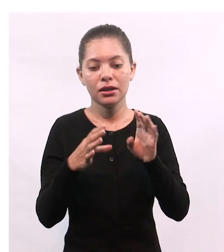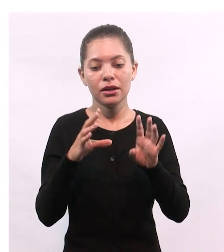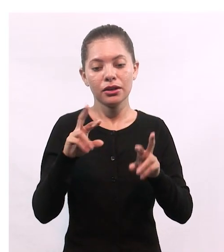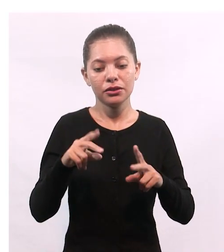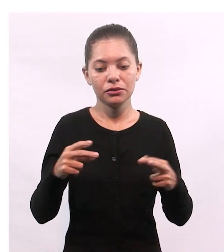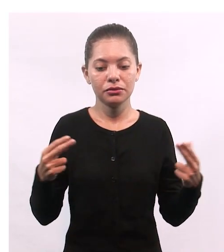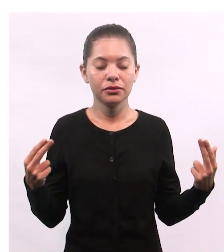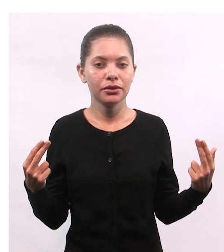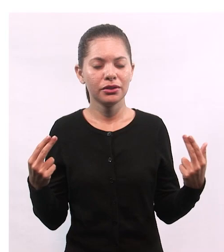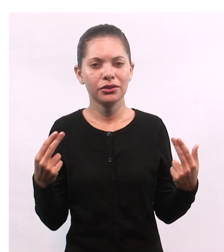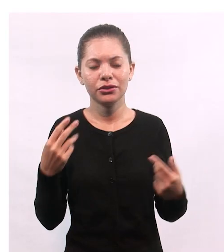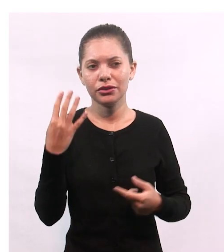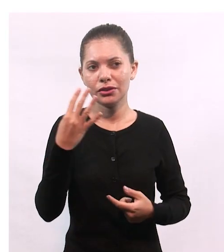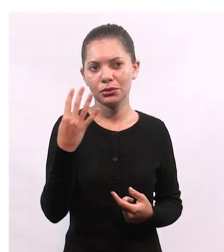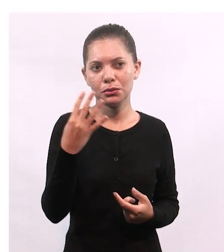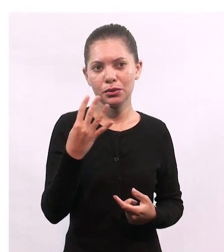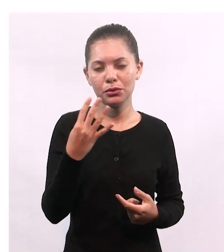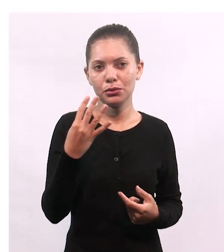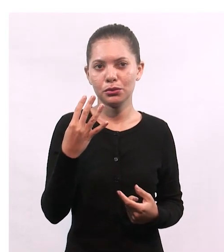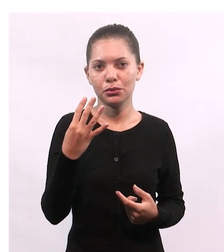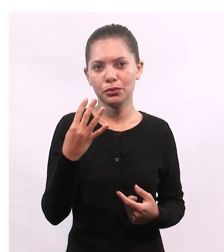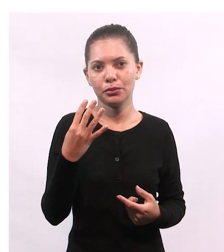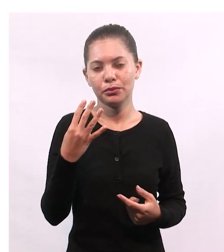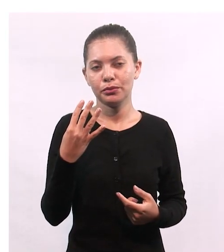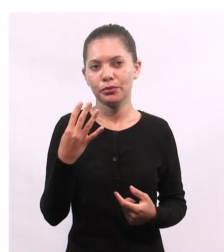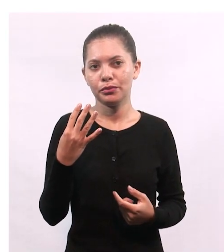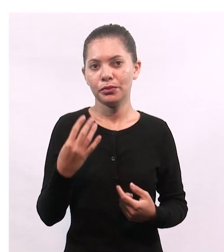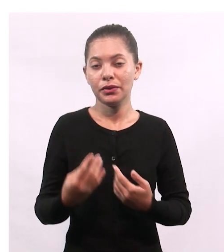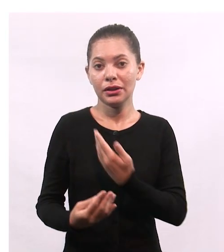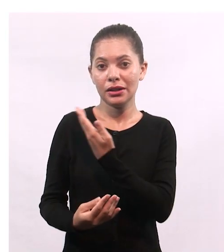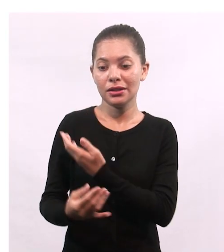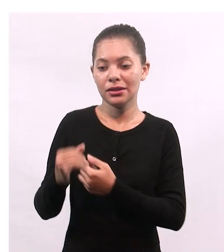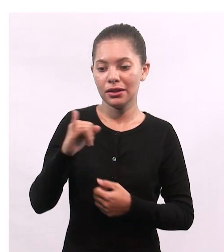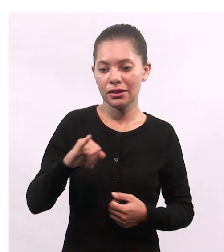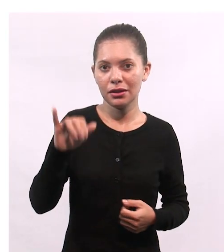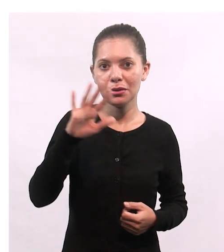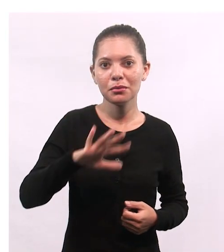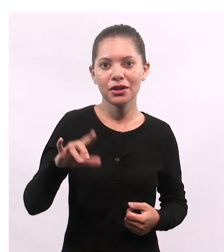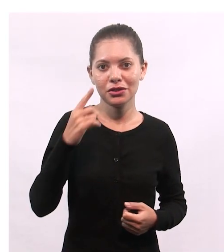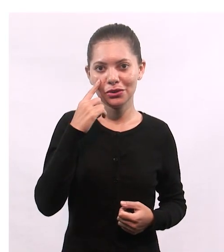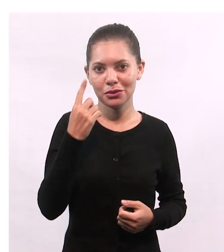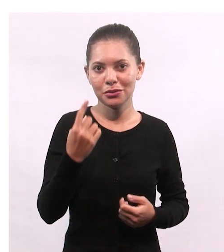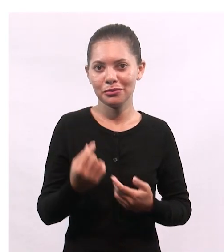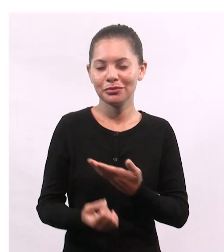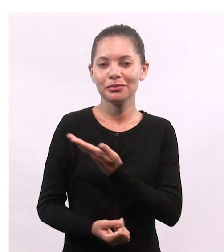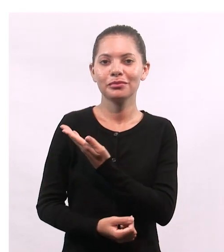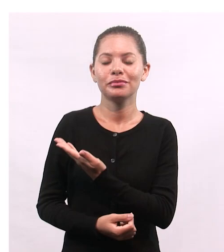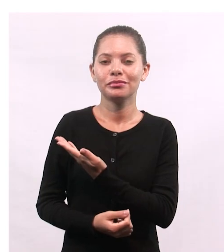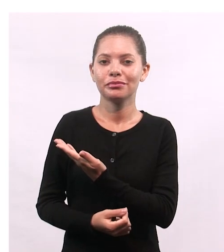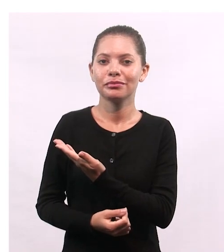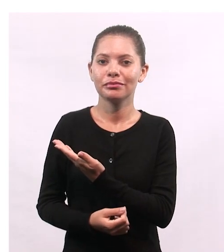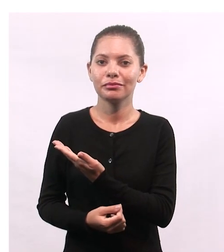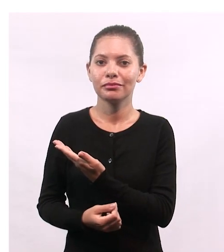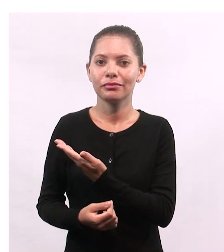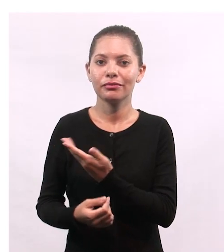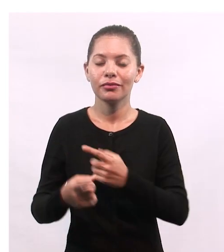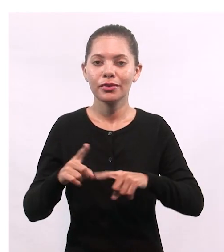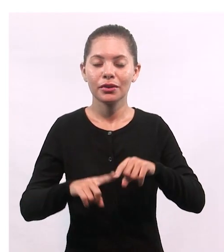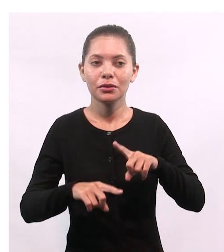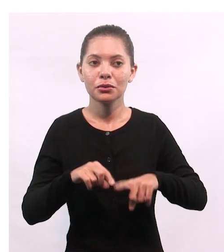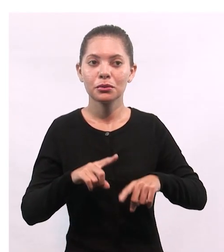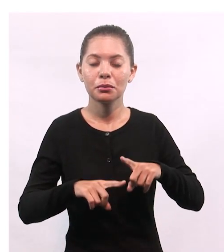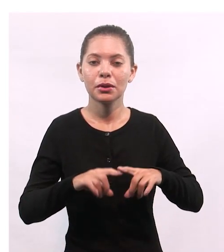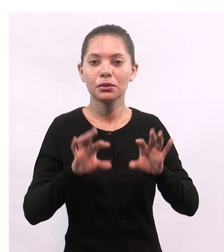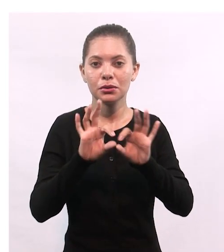que é diferente de uma trena, que é diferente de um paquímetro, que é essa figura aqui do lado. Um paquímetro é um instrumento de medida